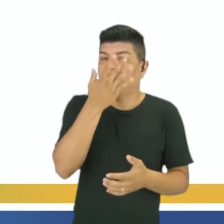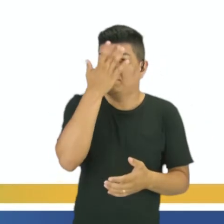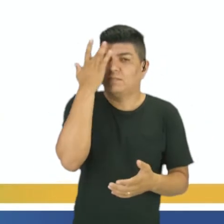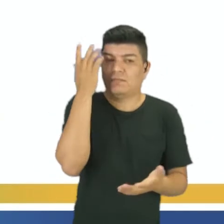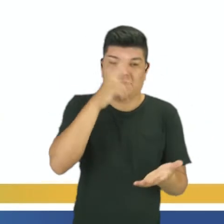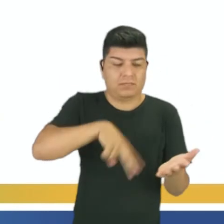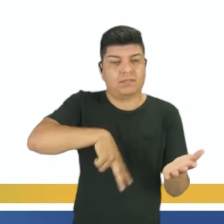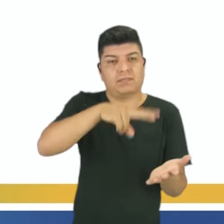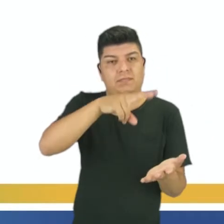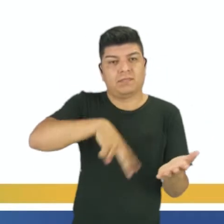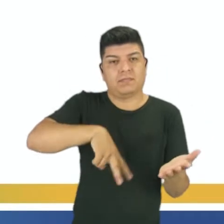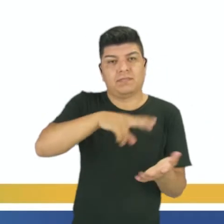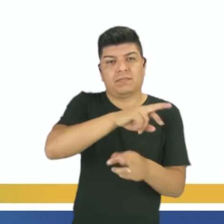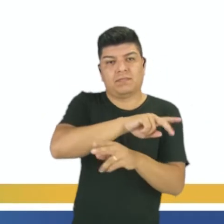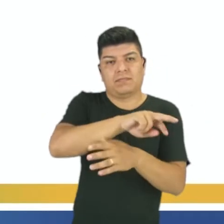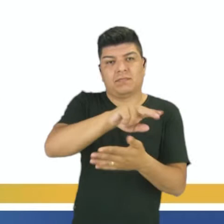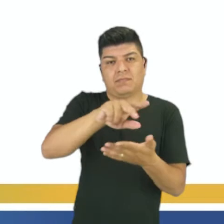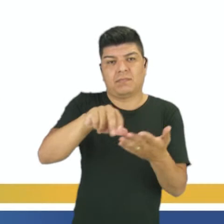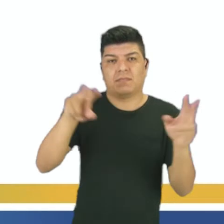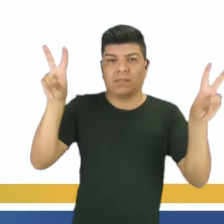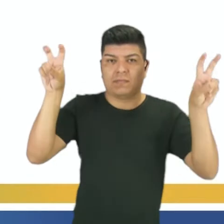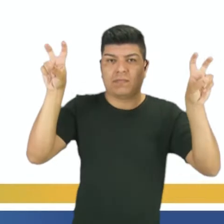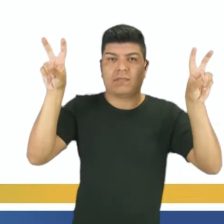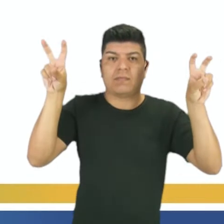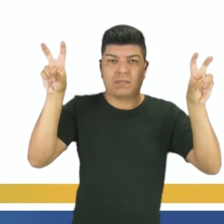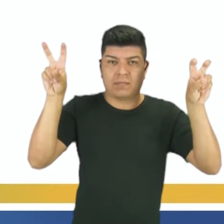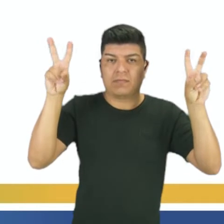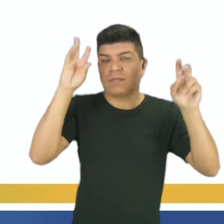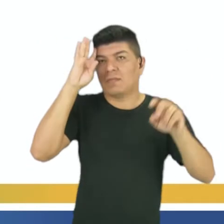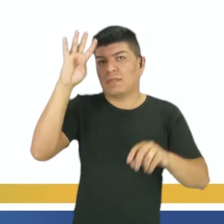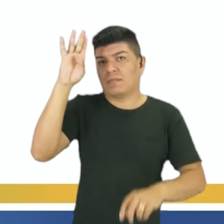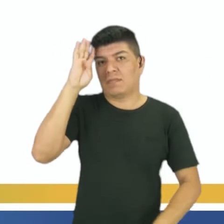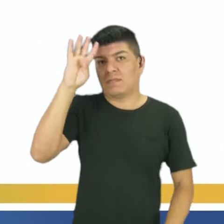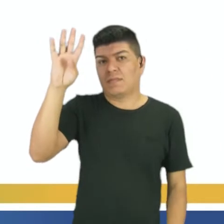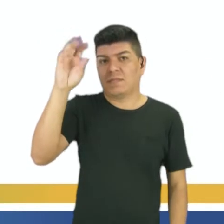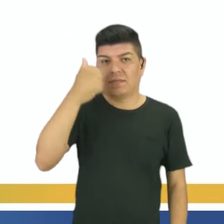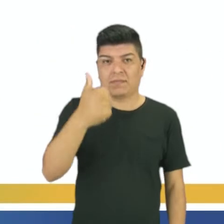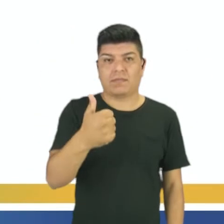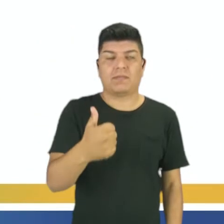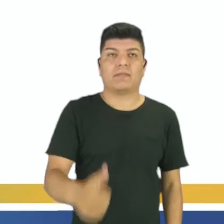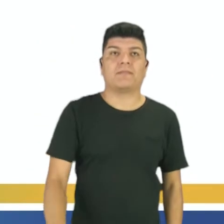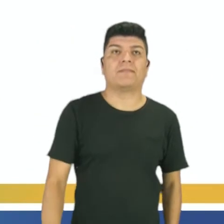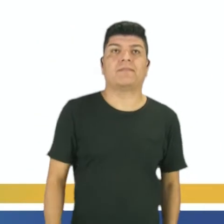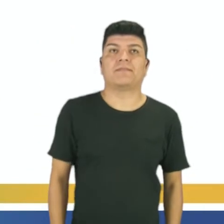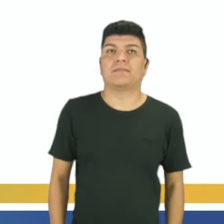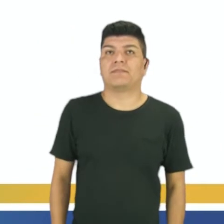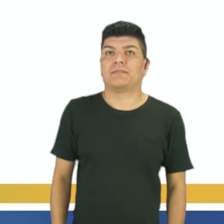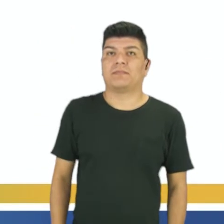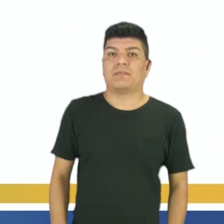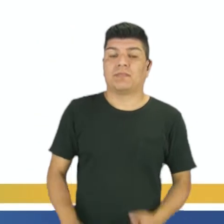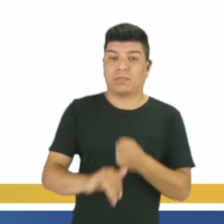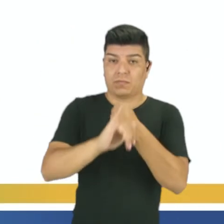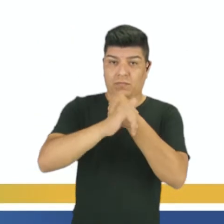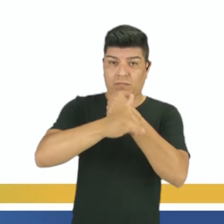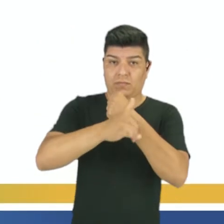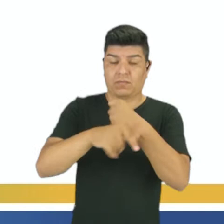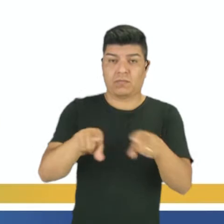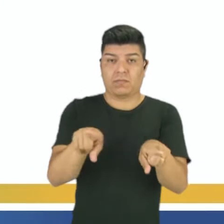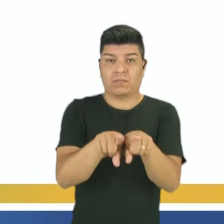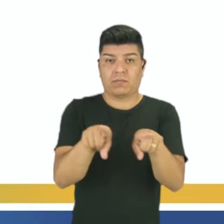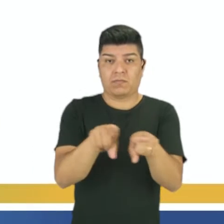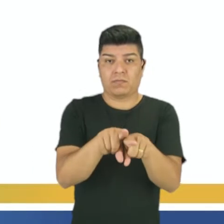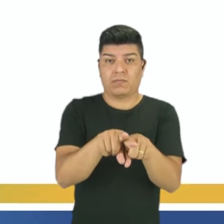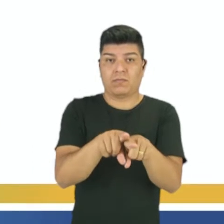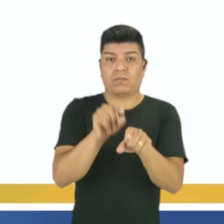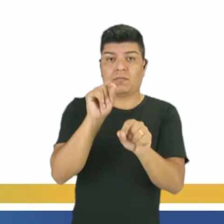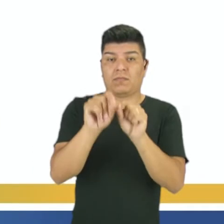leitor buscar diversas temáticas para refletir, tá bom? Então as crônicas elas também são